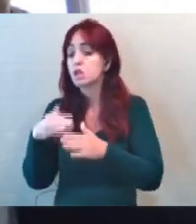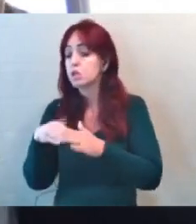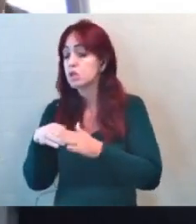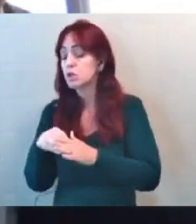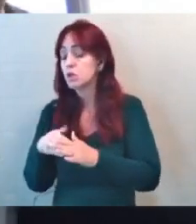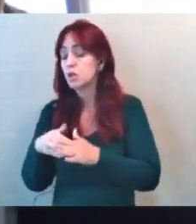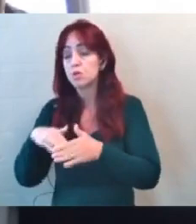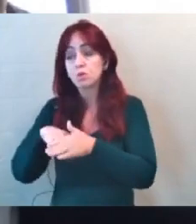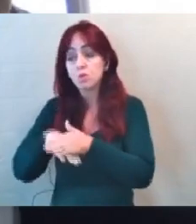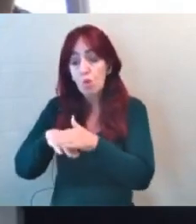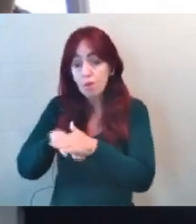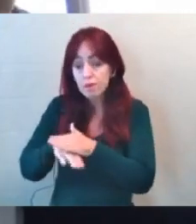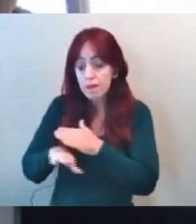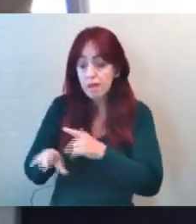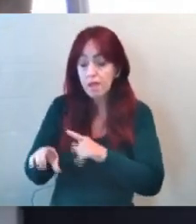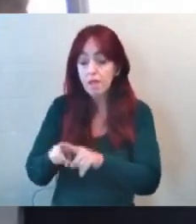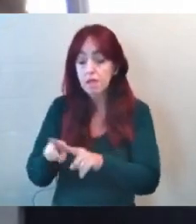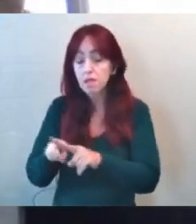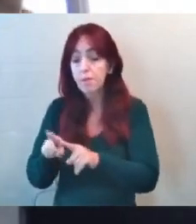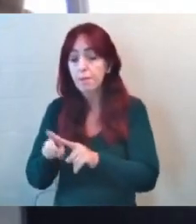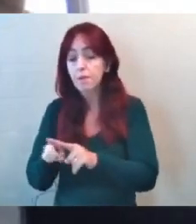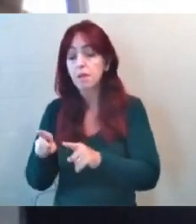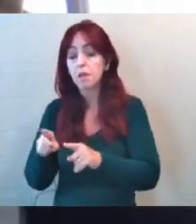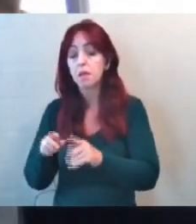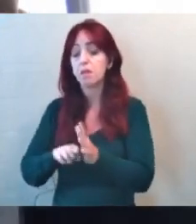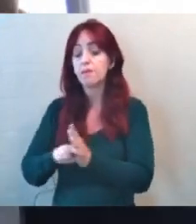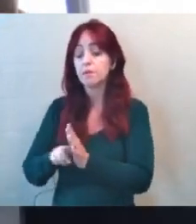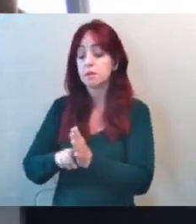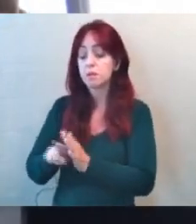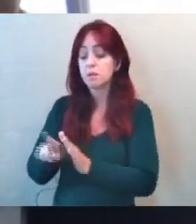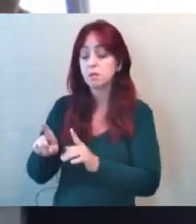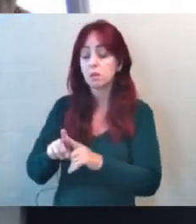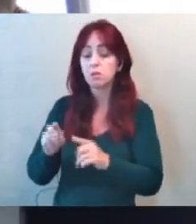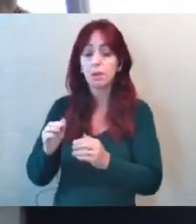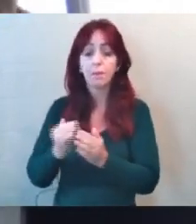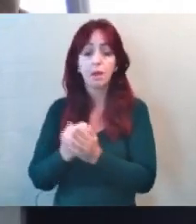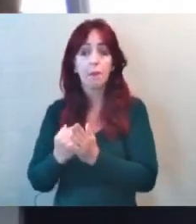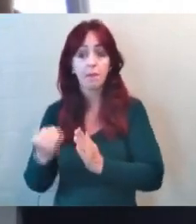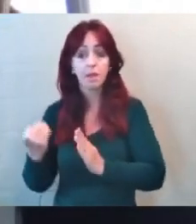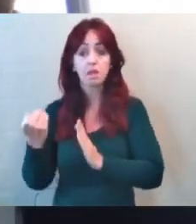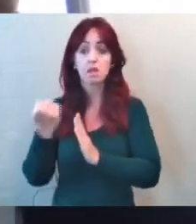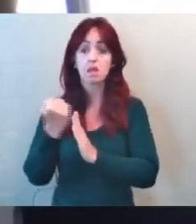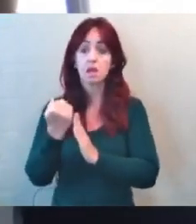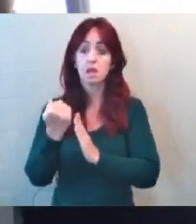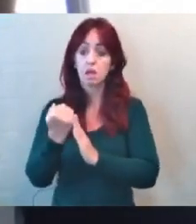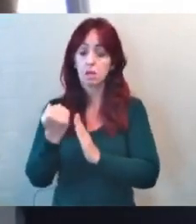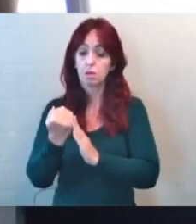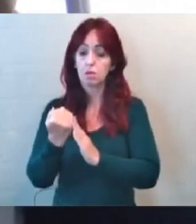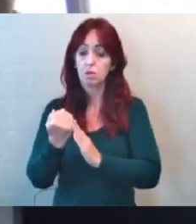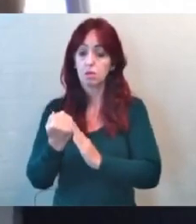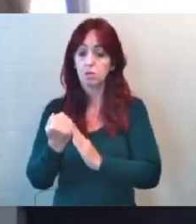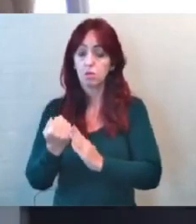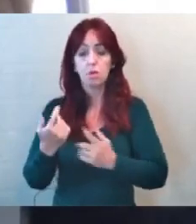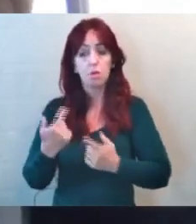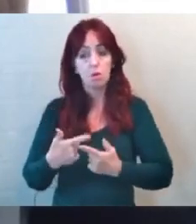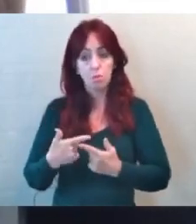de passagem, aumentaram significativamente. As autuações